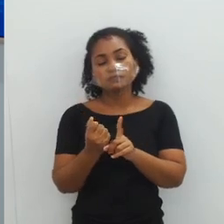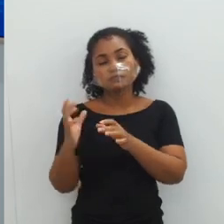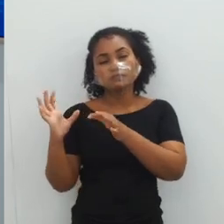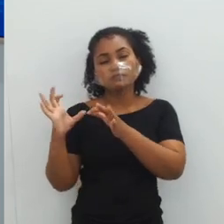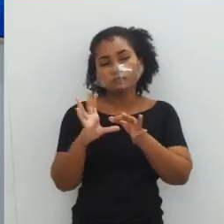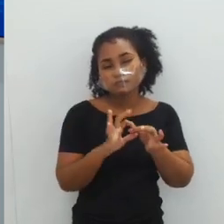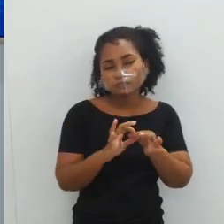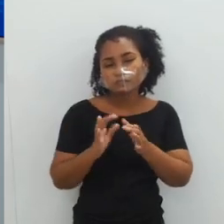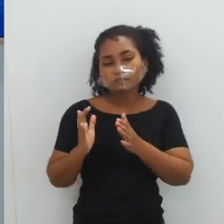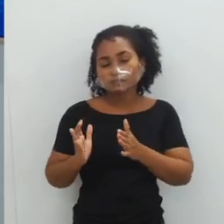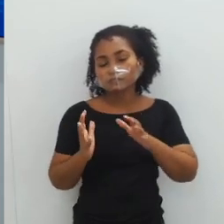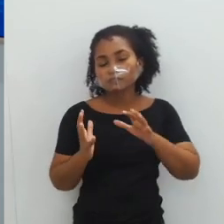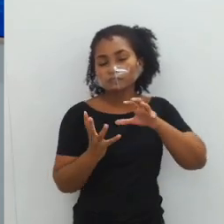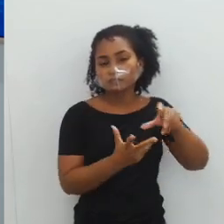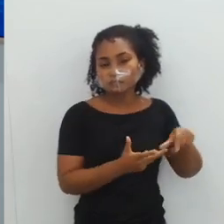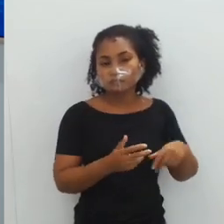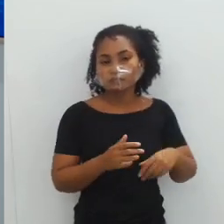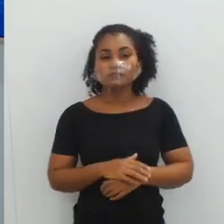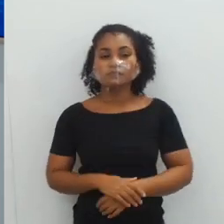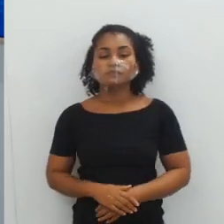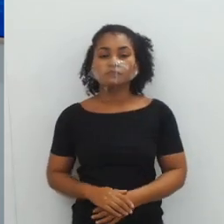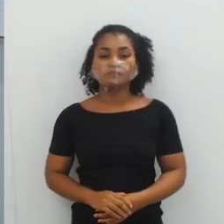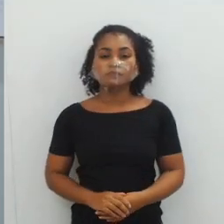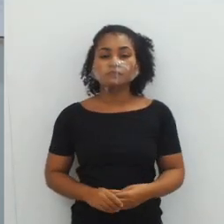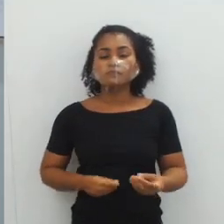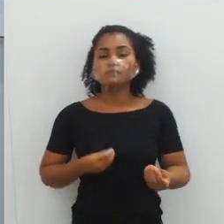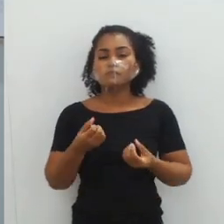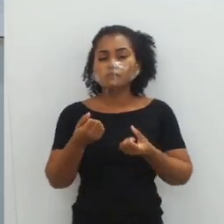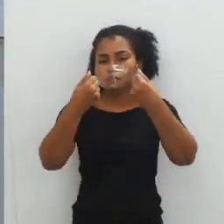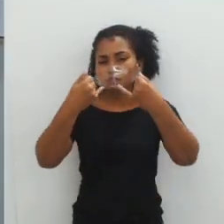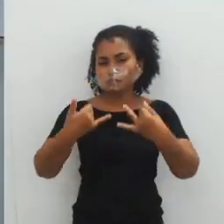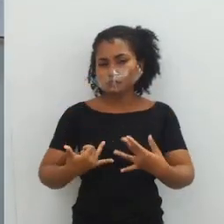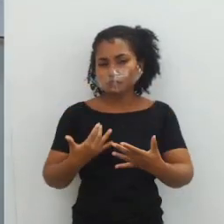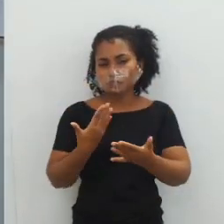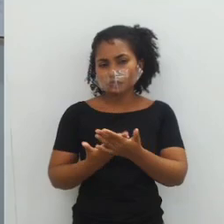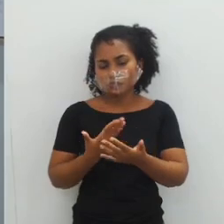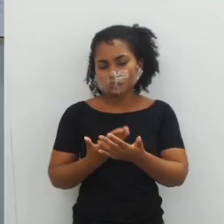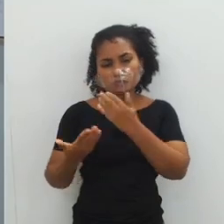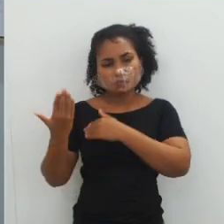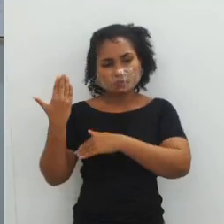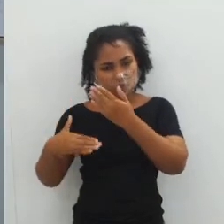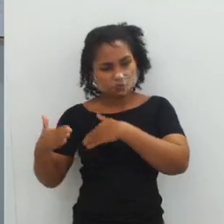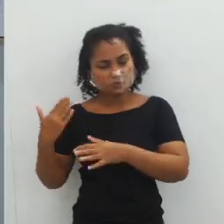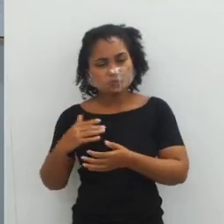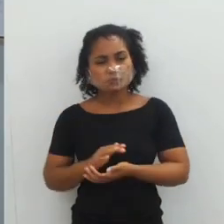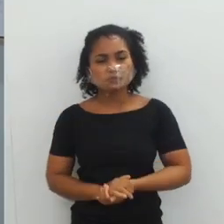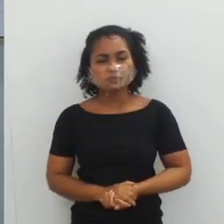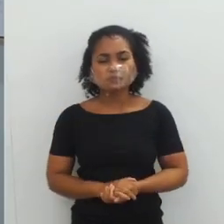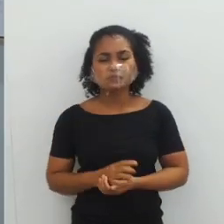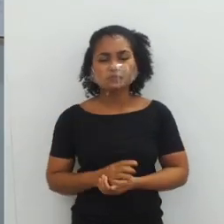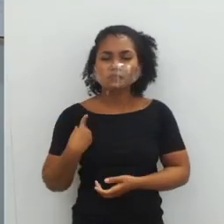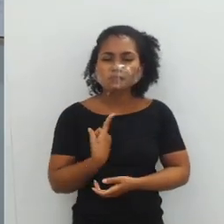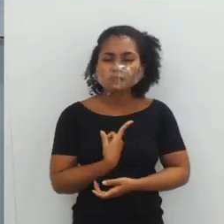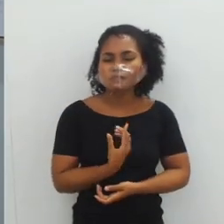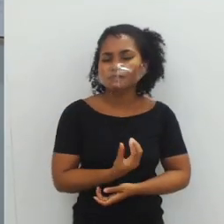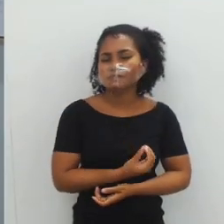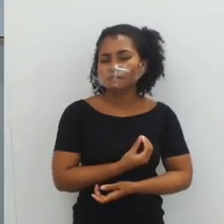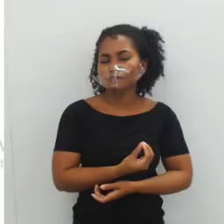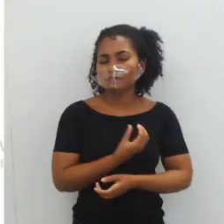desse processo de globalização. Como eu disse na aula passada, a gente vive nesse